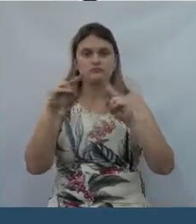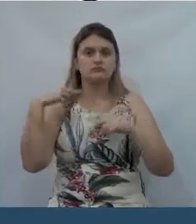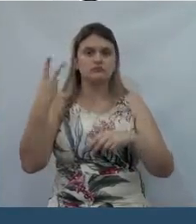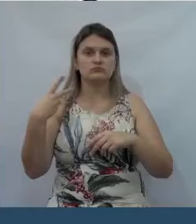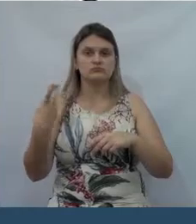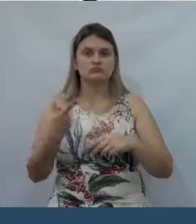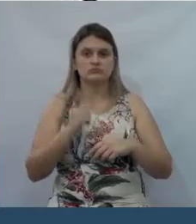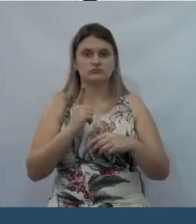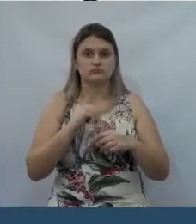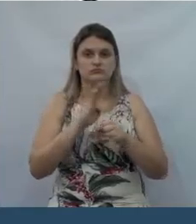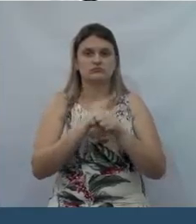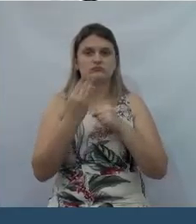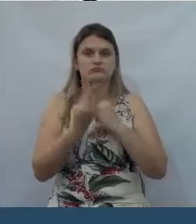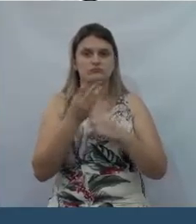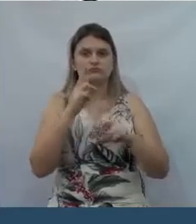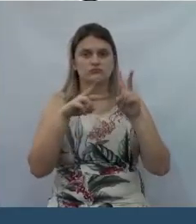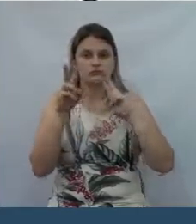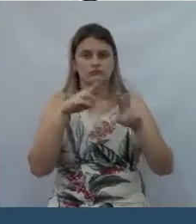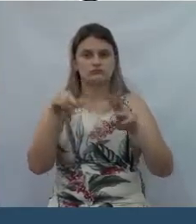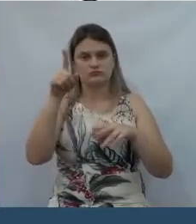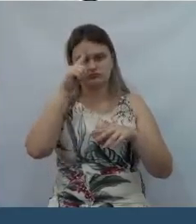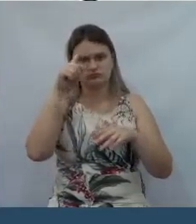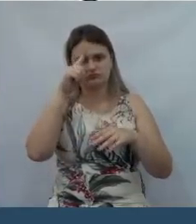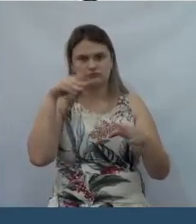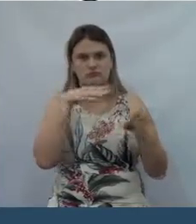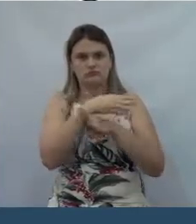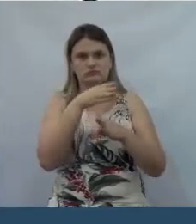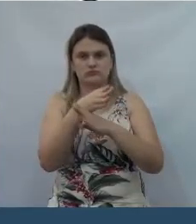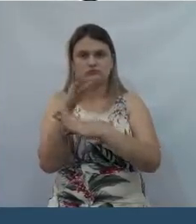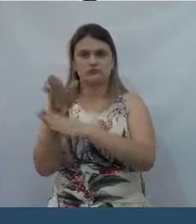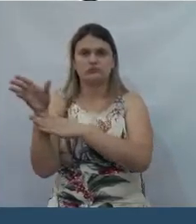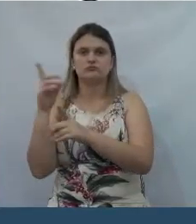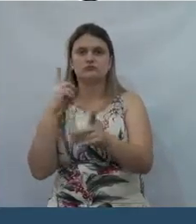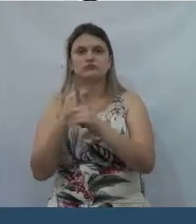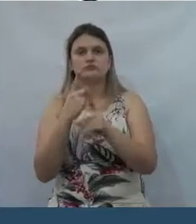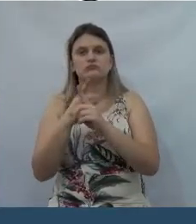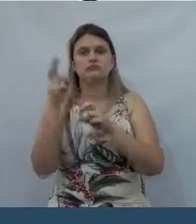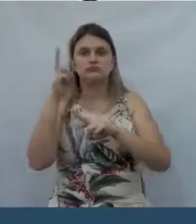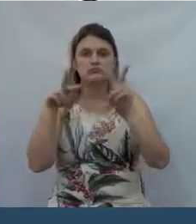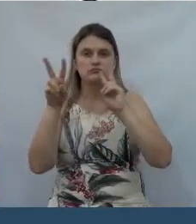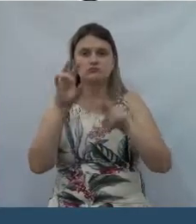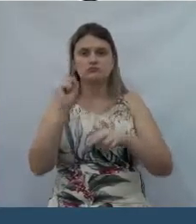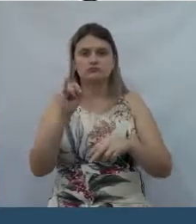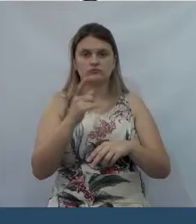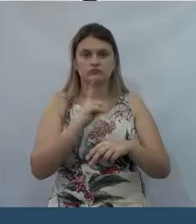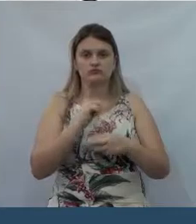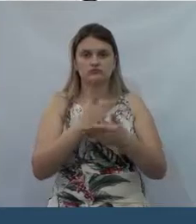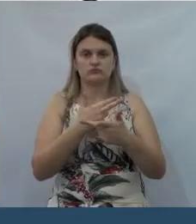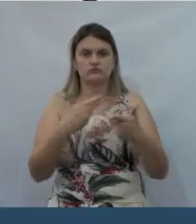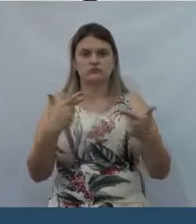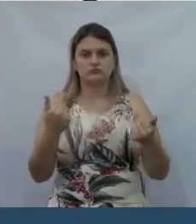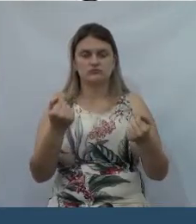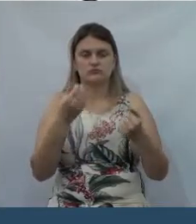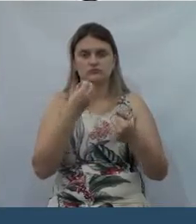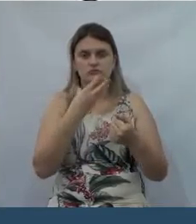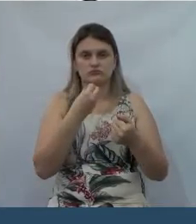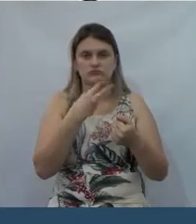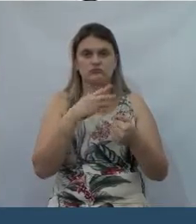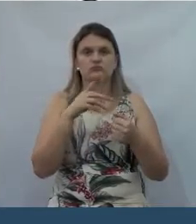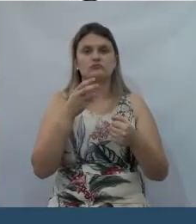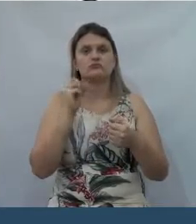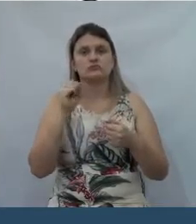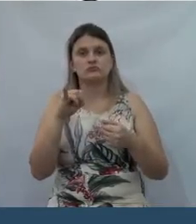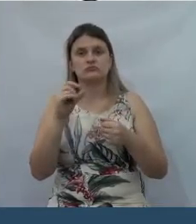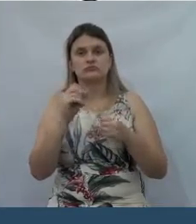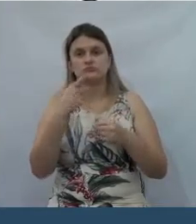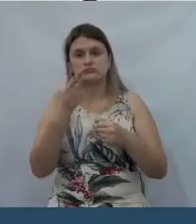estão nos bairros correndo no dia a dia, que a gente se encontra aí e vendo se tem alguma cobertura para